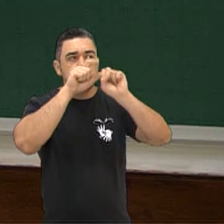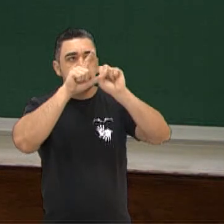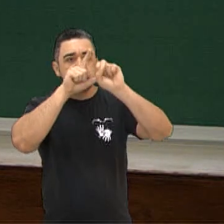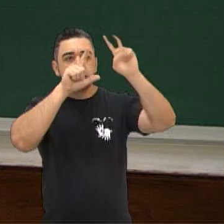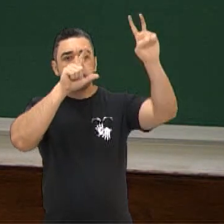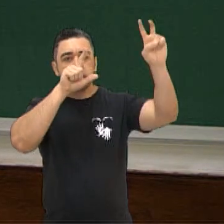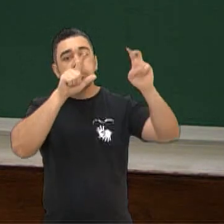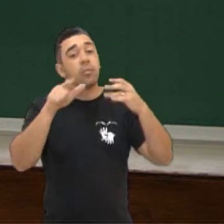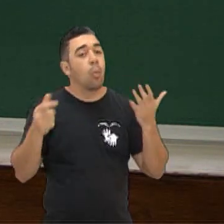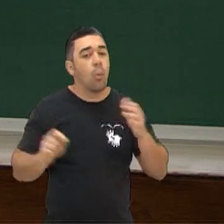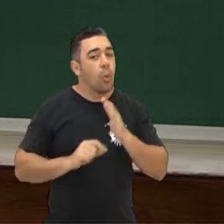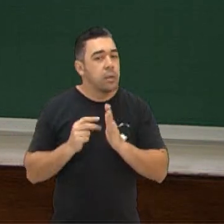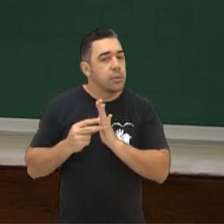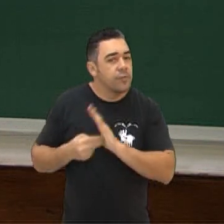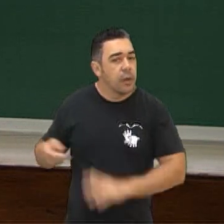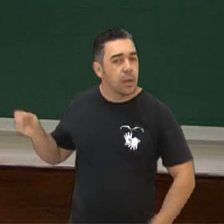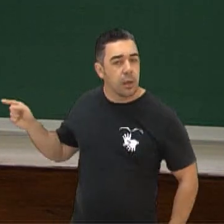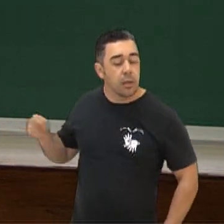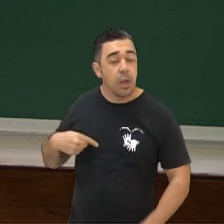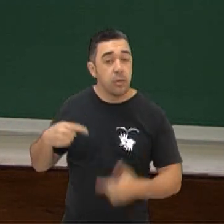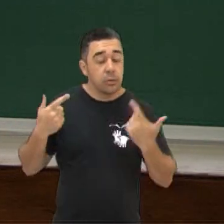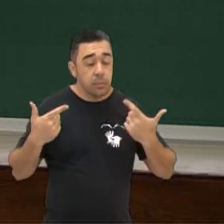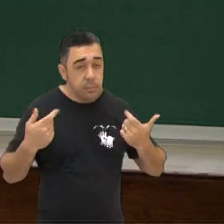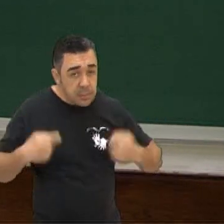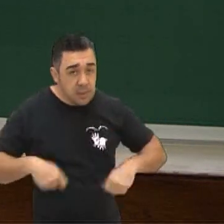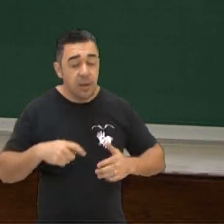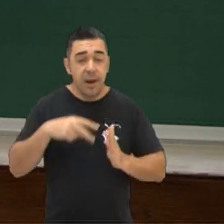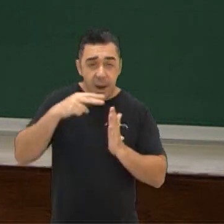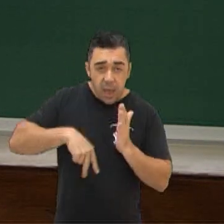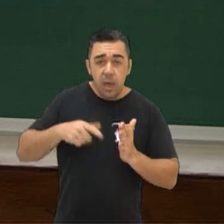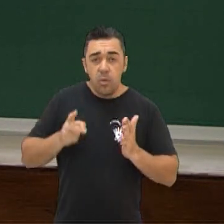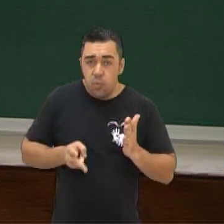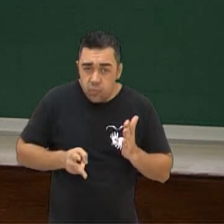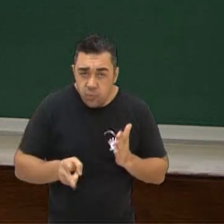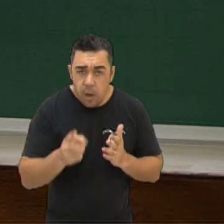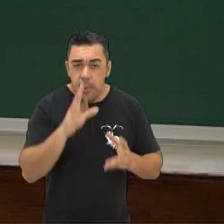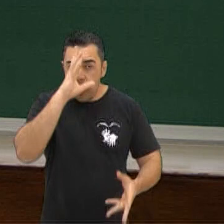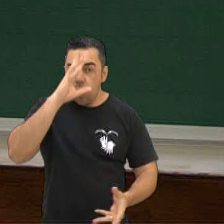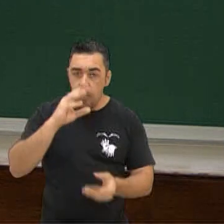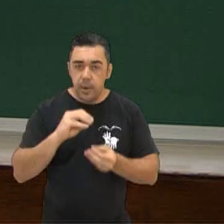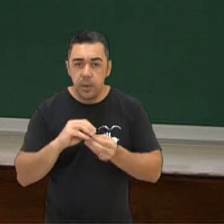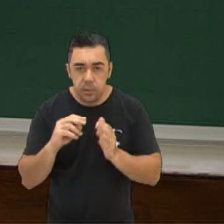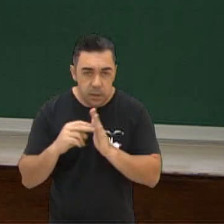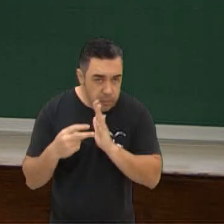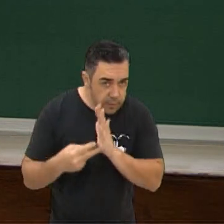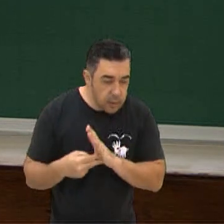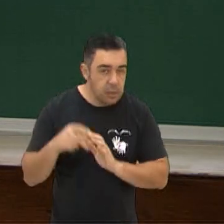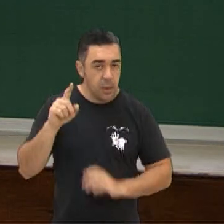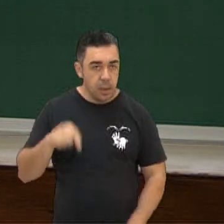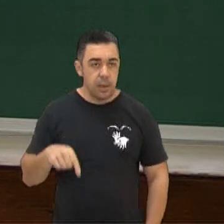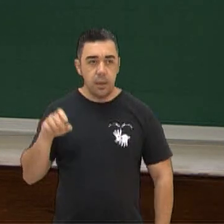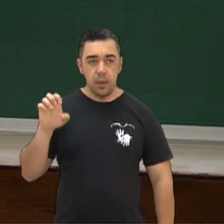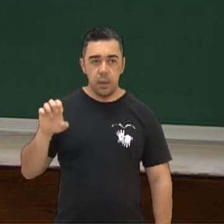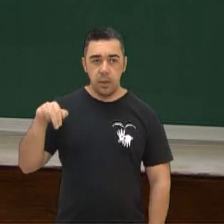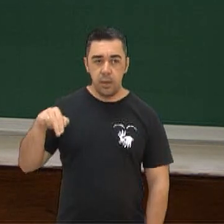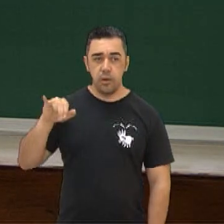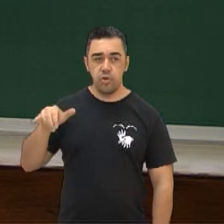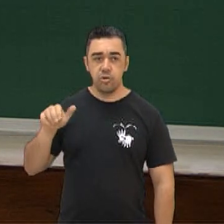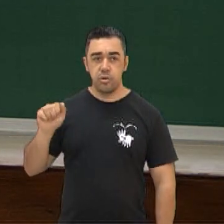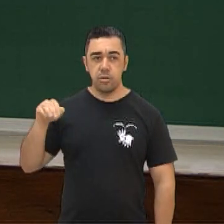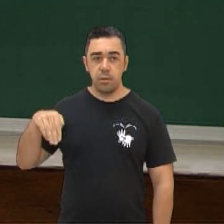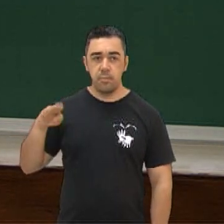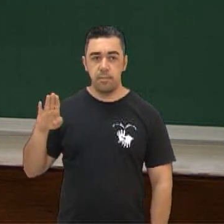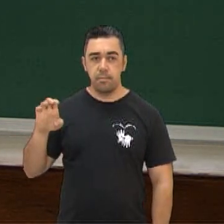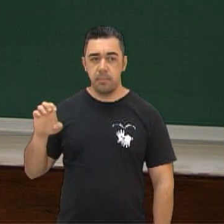Qual é o efeito disso? Eu sou obrigado a ler o verso seguinte para compreender o sentido. É o que a gente chama de enjambement. Ok